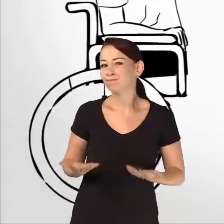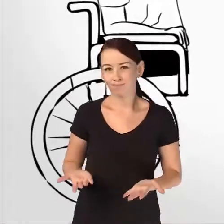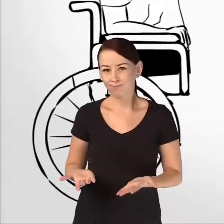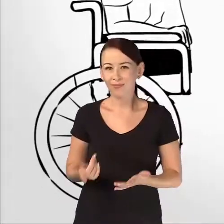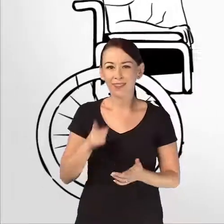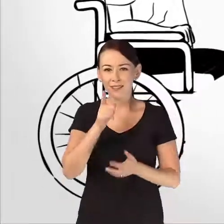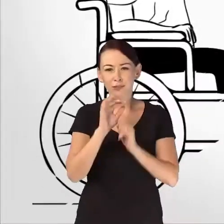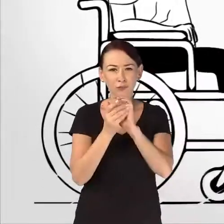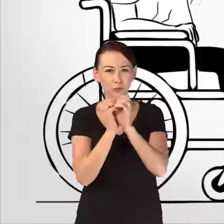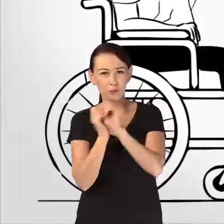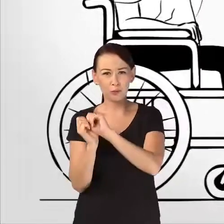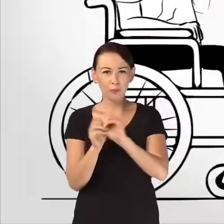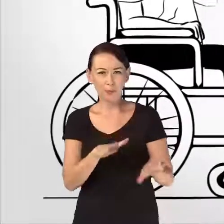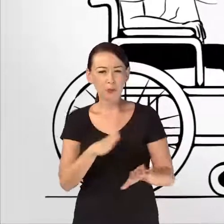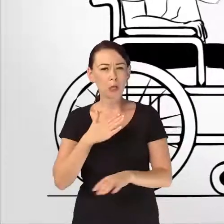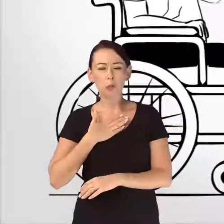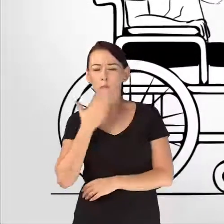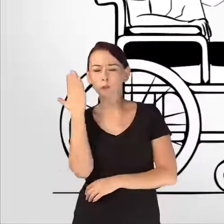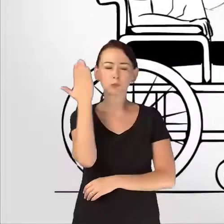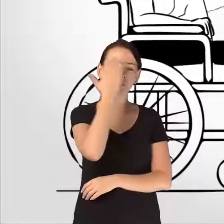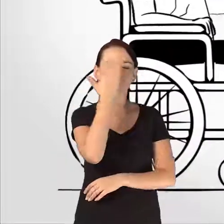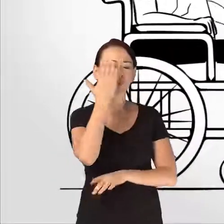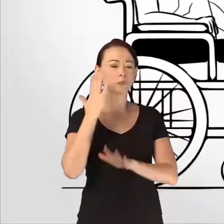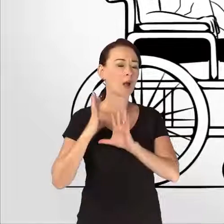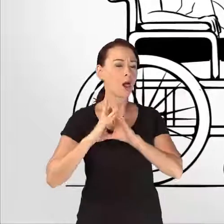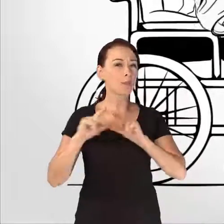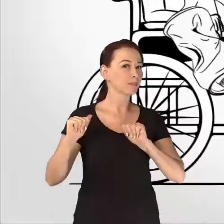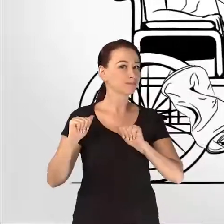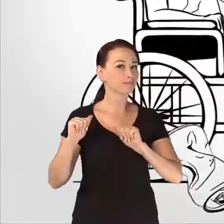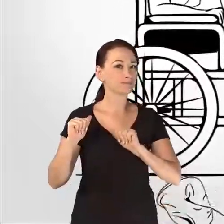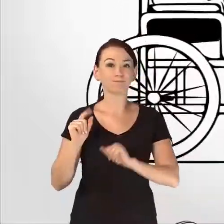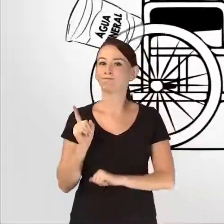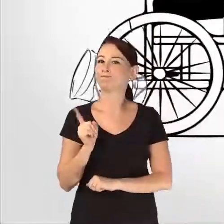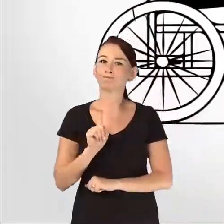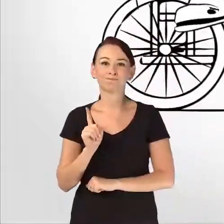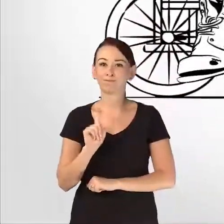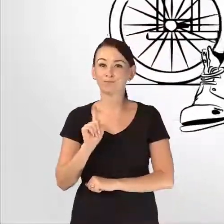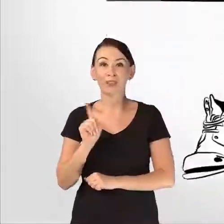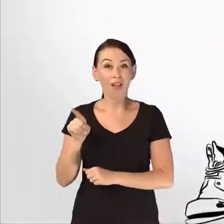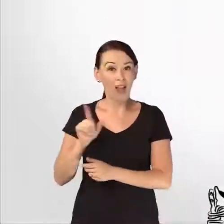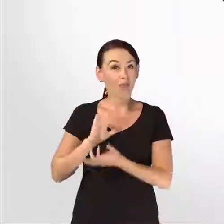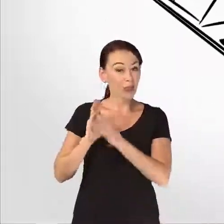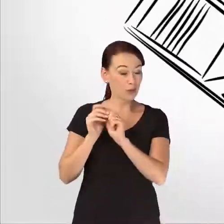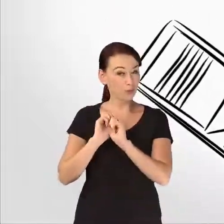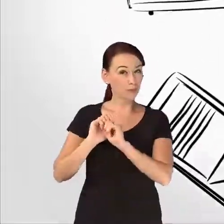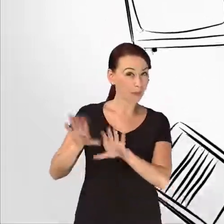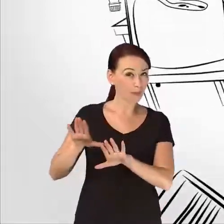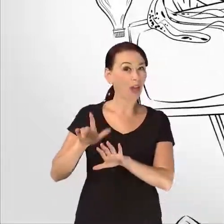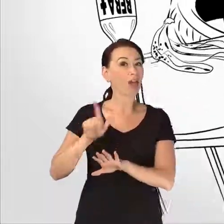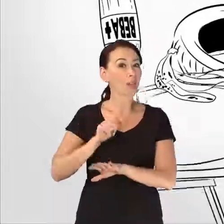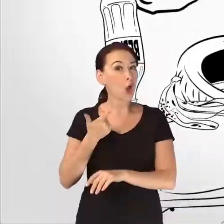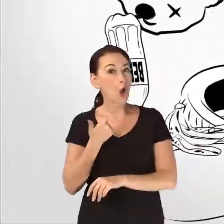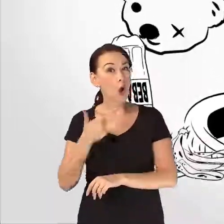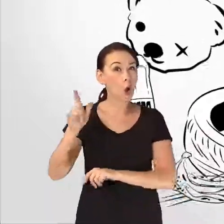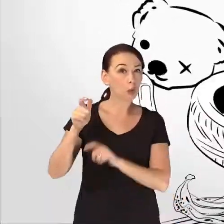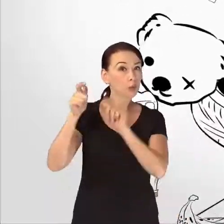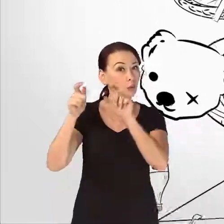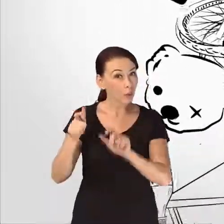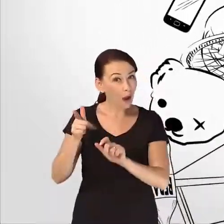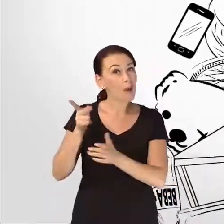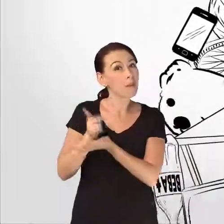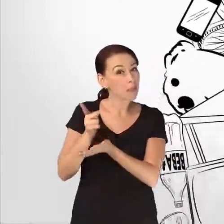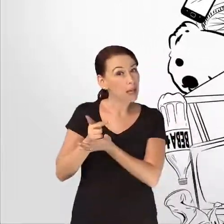E não é porque o lixo sai da nossa vista que ele desaparece. Afinal, fora de nossa